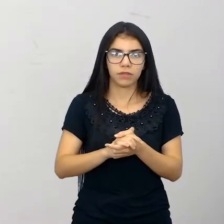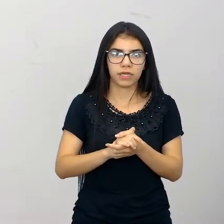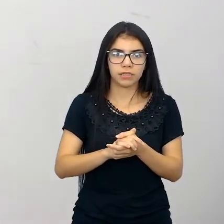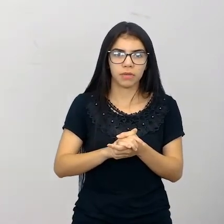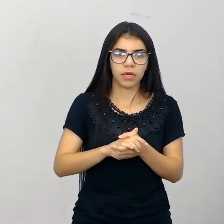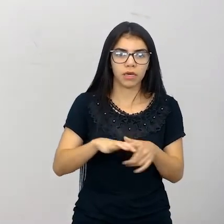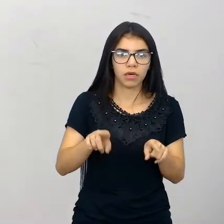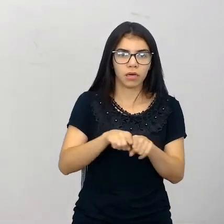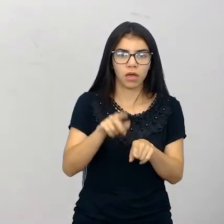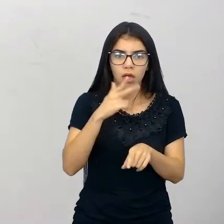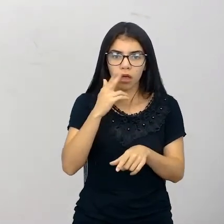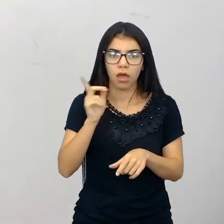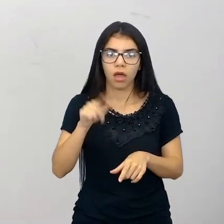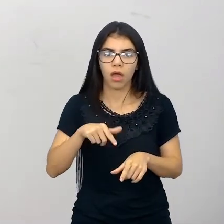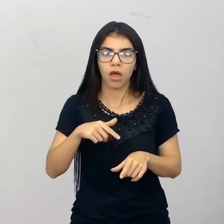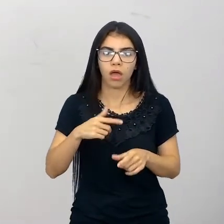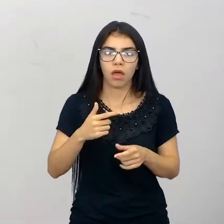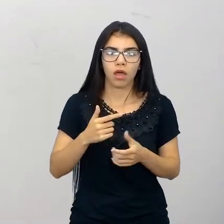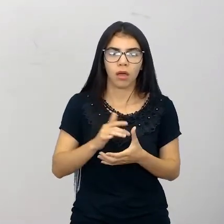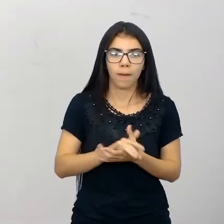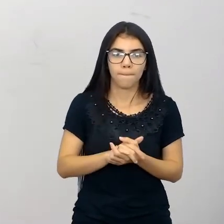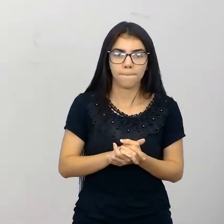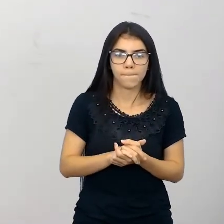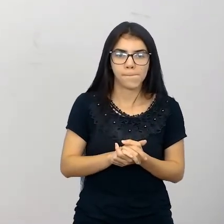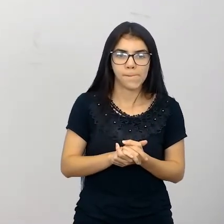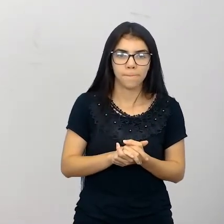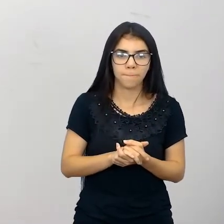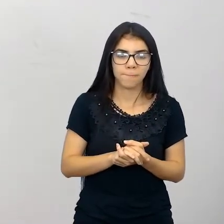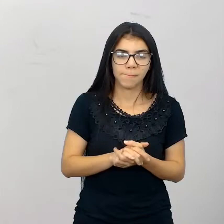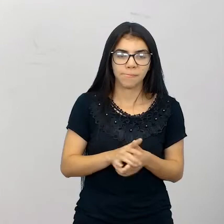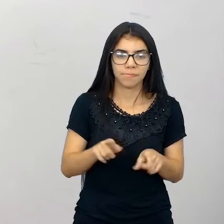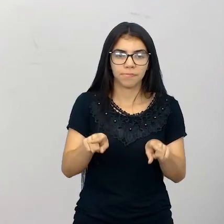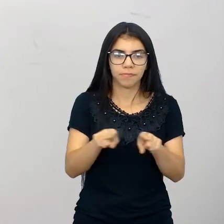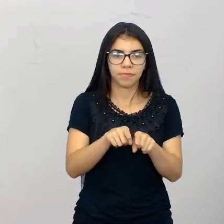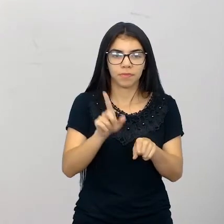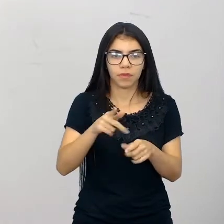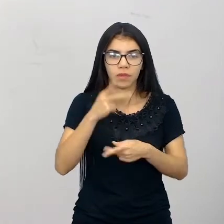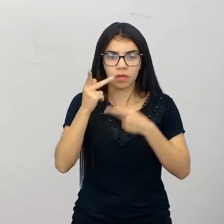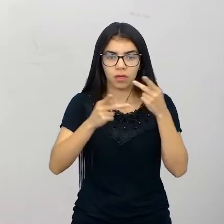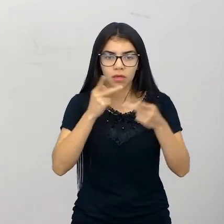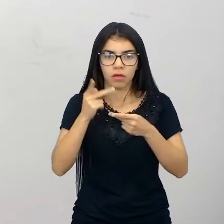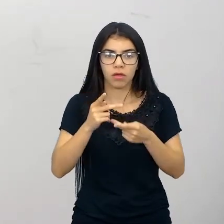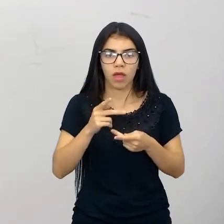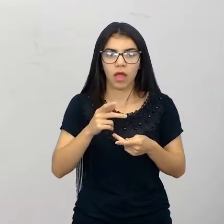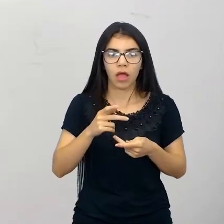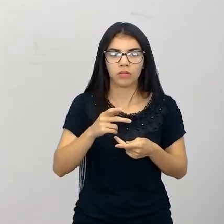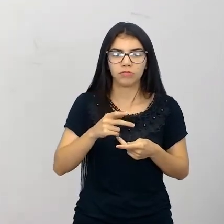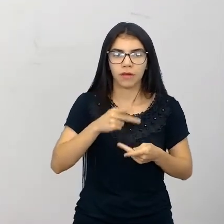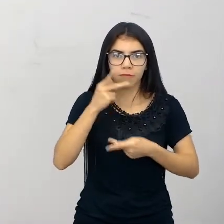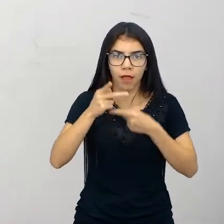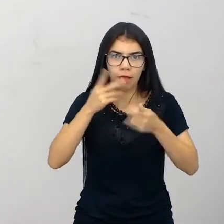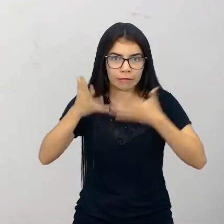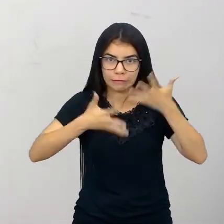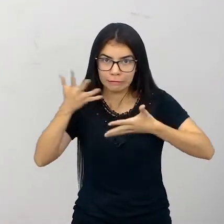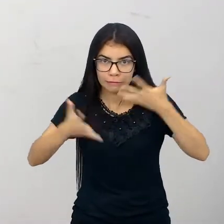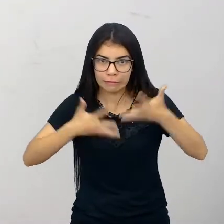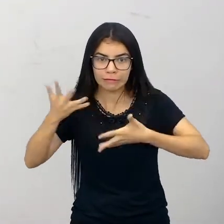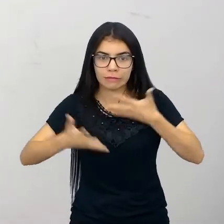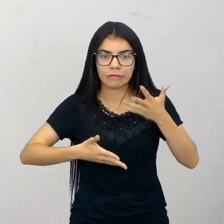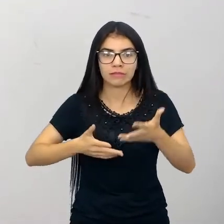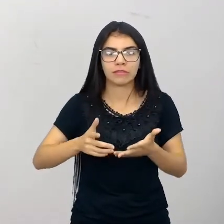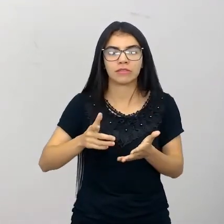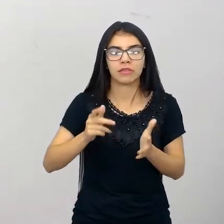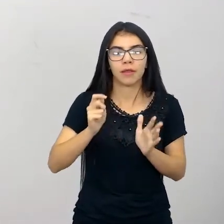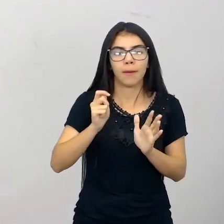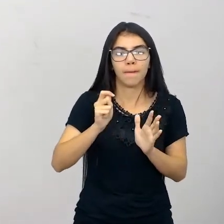Ela tem que, sei lá, tem que estar acessível, eu tenho que falar, eu sou uma pessoa que costuma falar muito rápido, então, na minha rubrica está